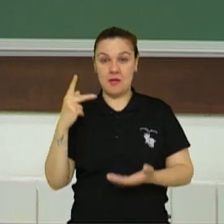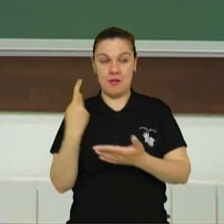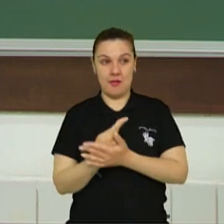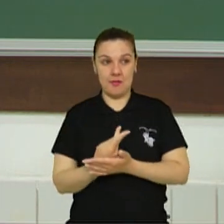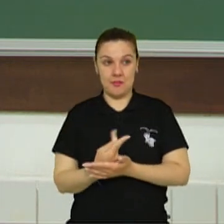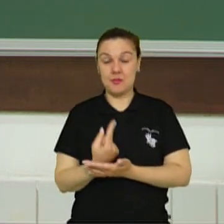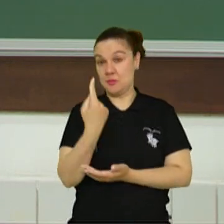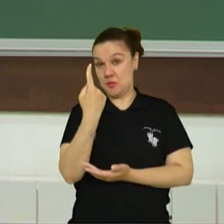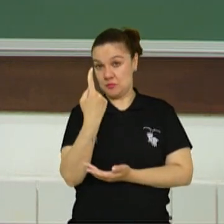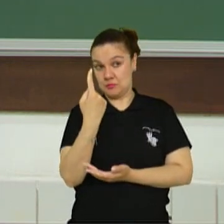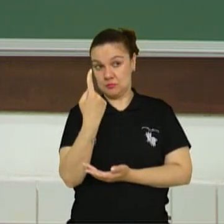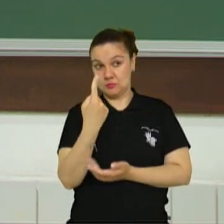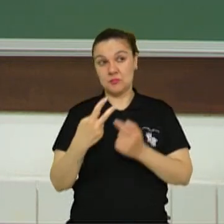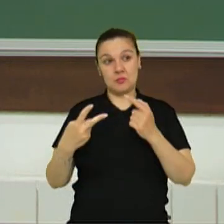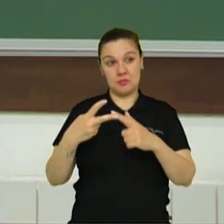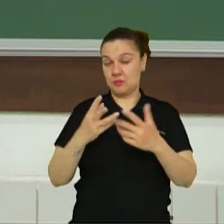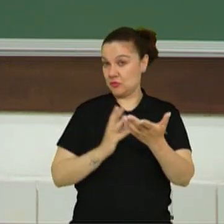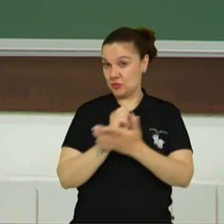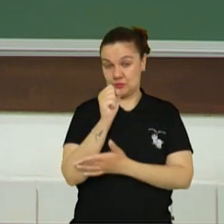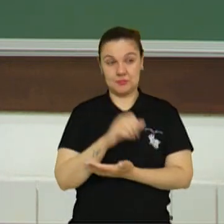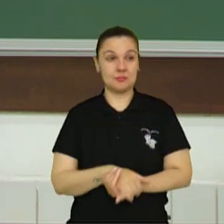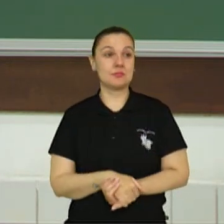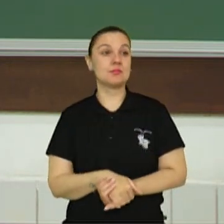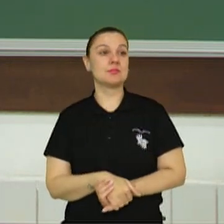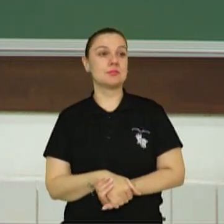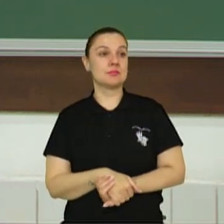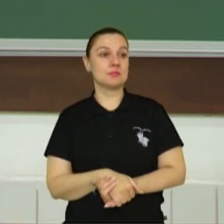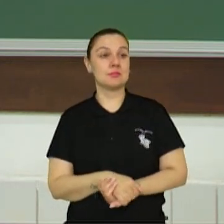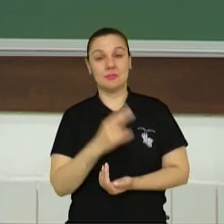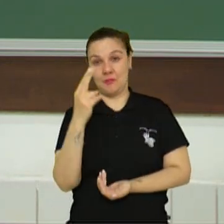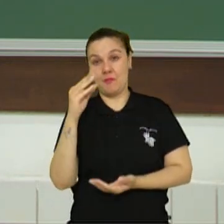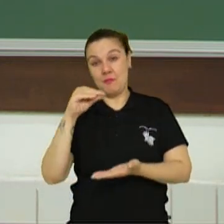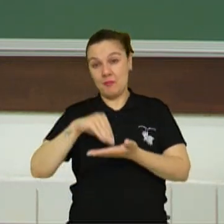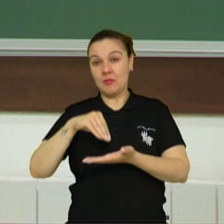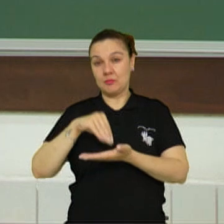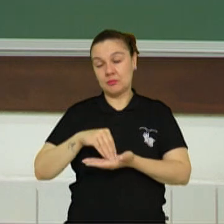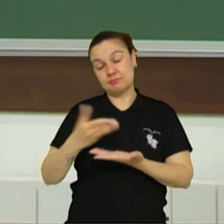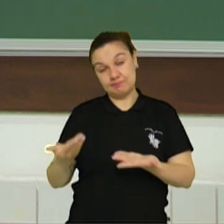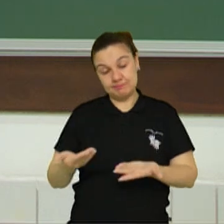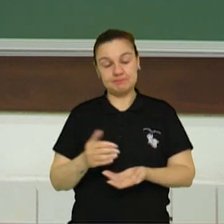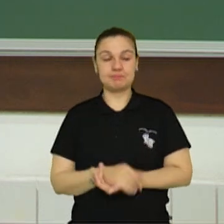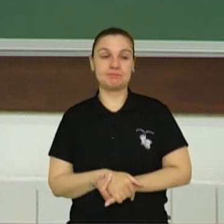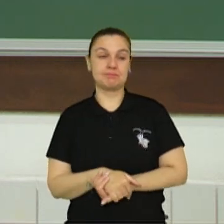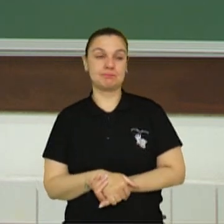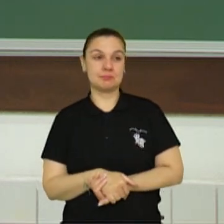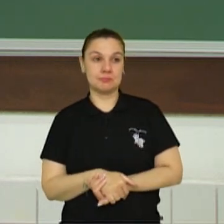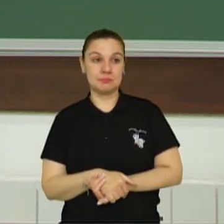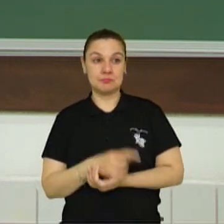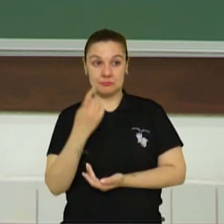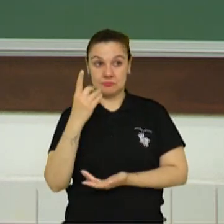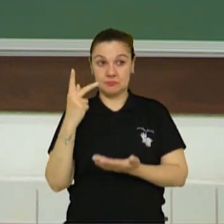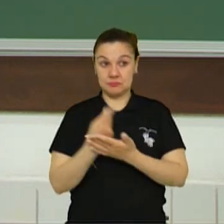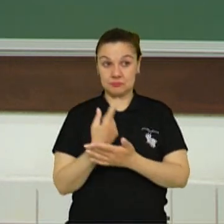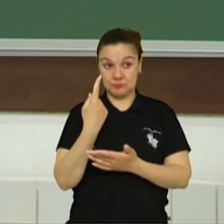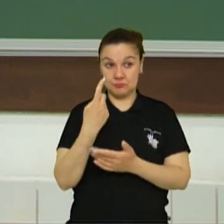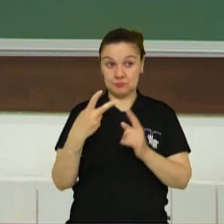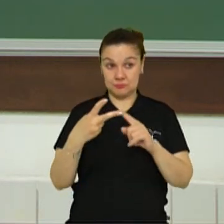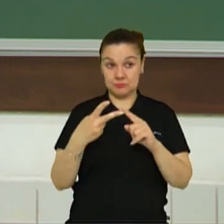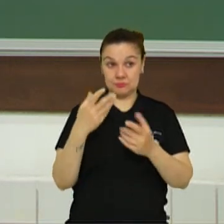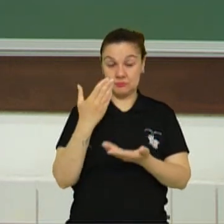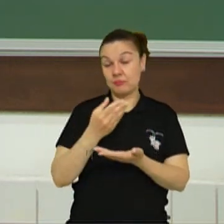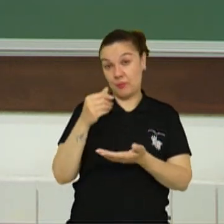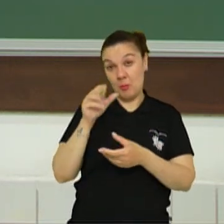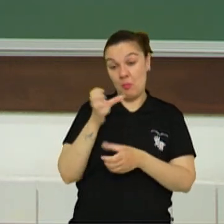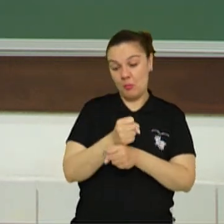eles têm direito a mais um. Se errar o segundo, é considerado dupla falta e daí ponto do adversário. Tá? Então ele pode errar uma vez só, se errar a segunda é